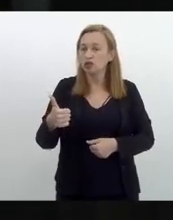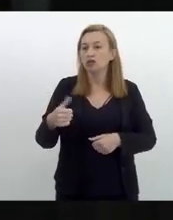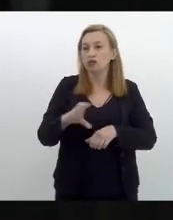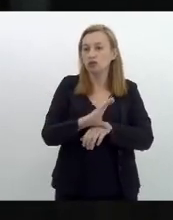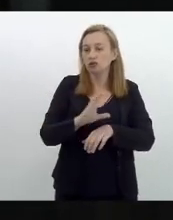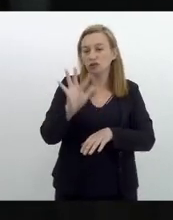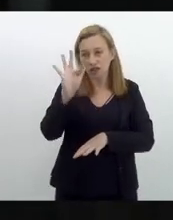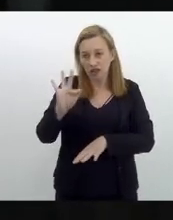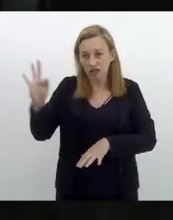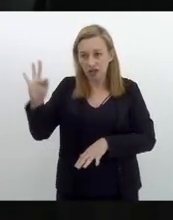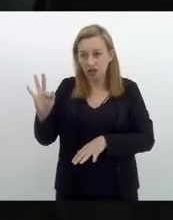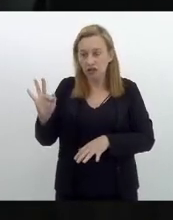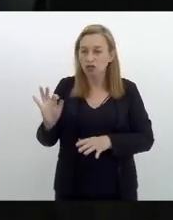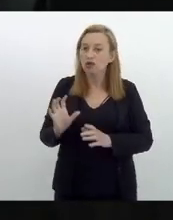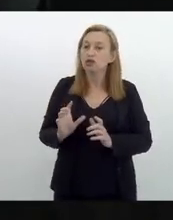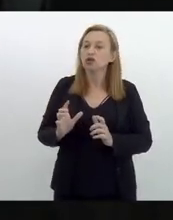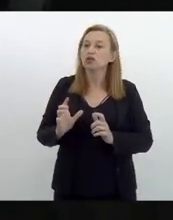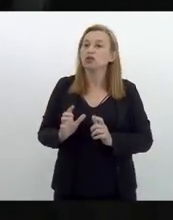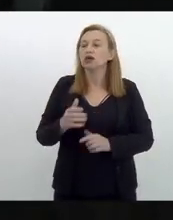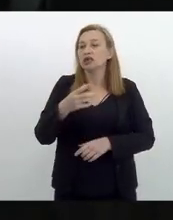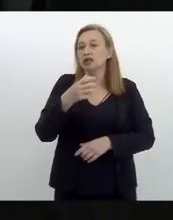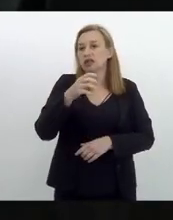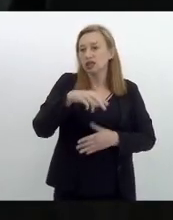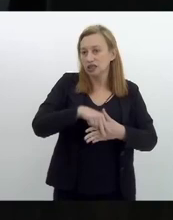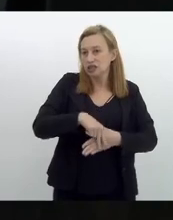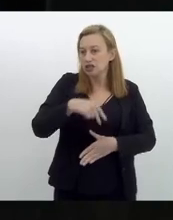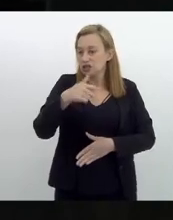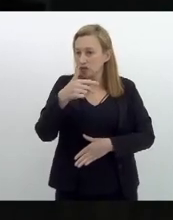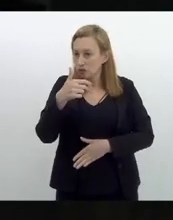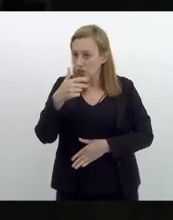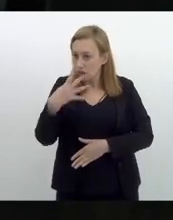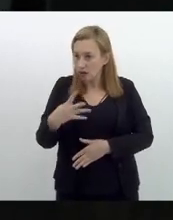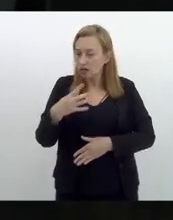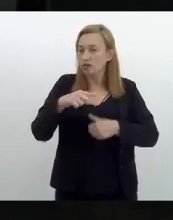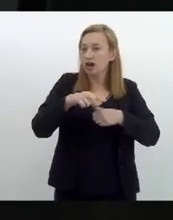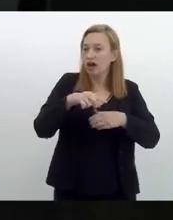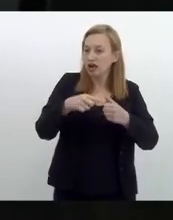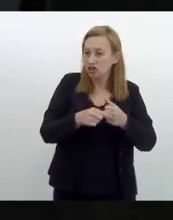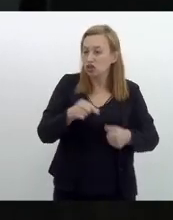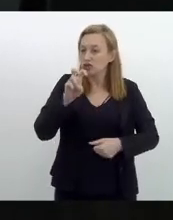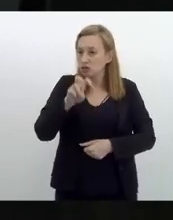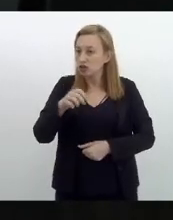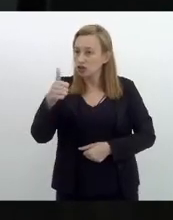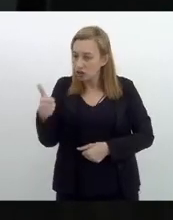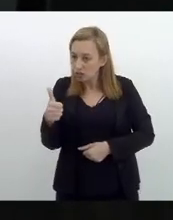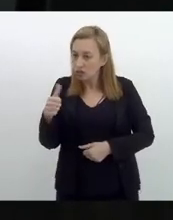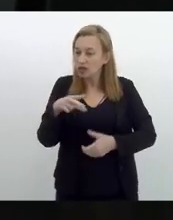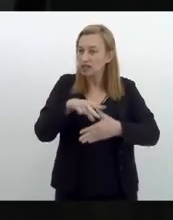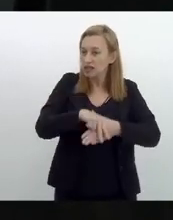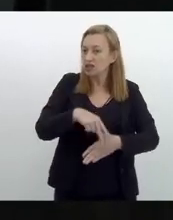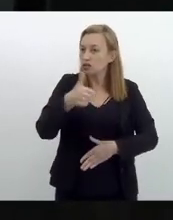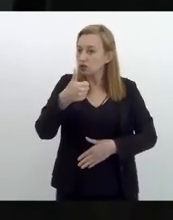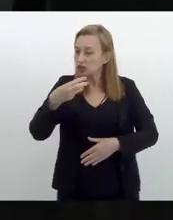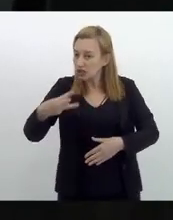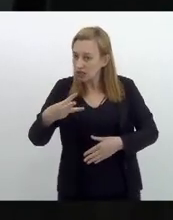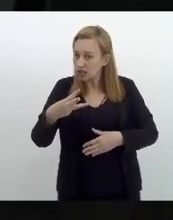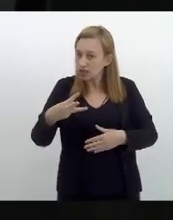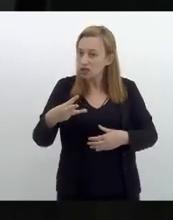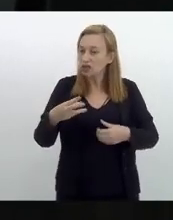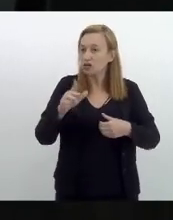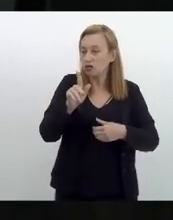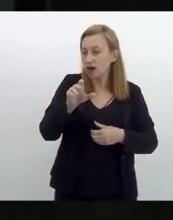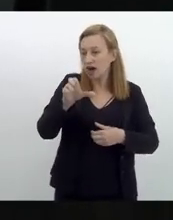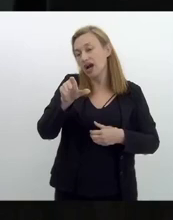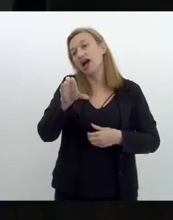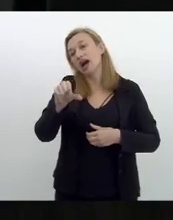policial dos órgãos que se refere o inciso 4 do capítulo do artigo 51 os incisos 13 do capítulo do artigo 52